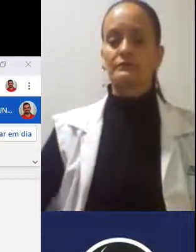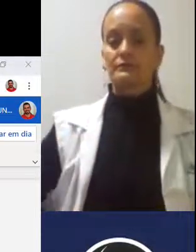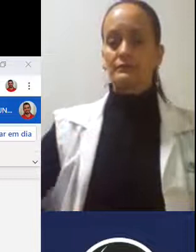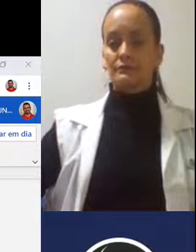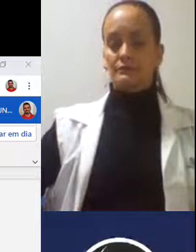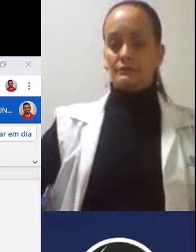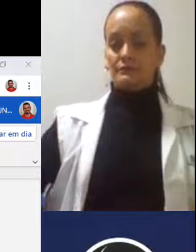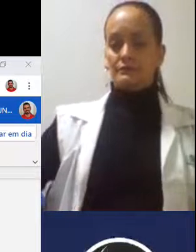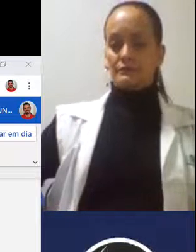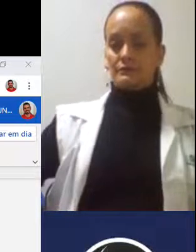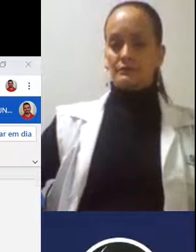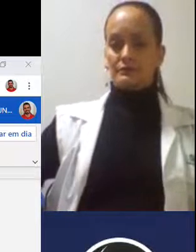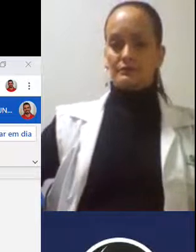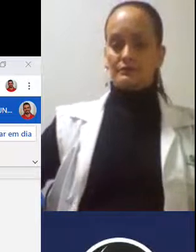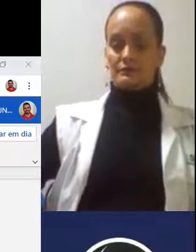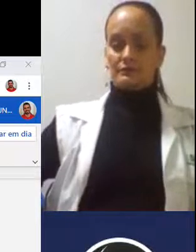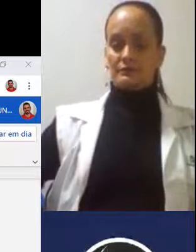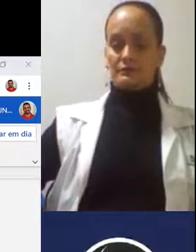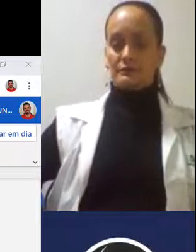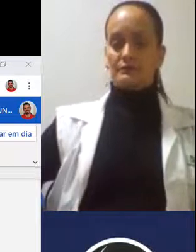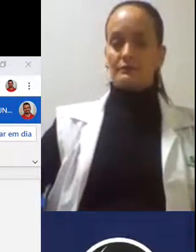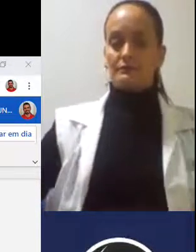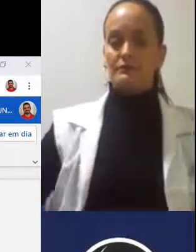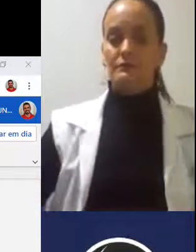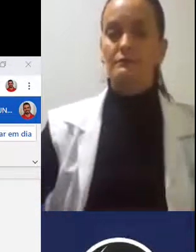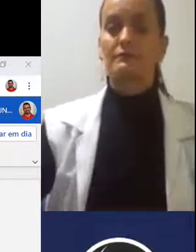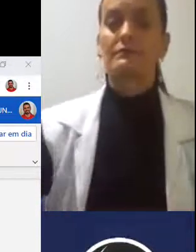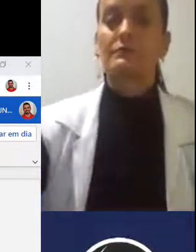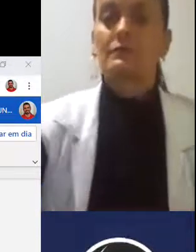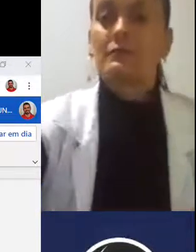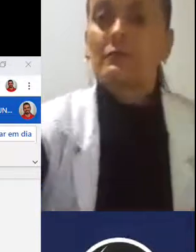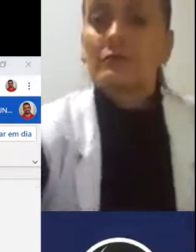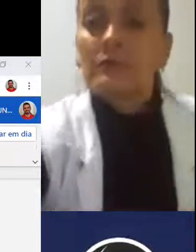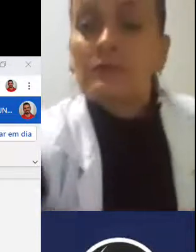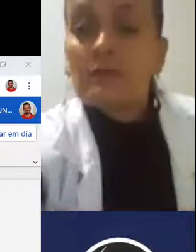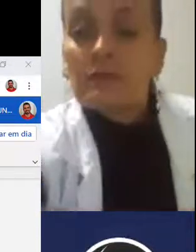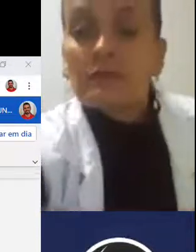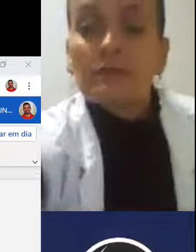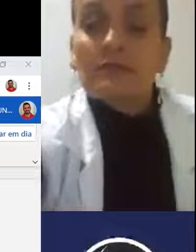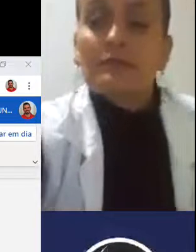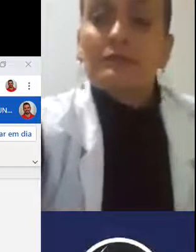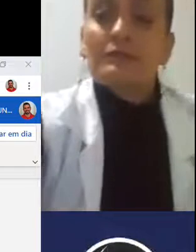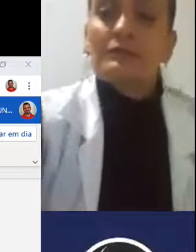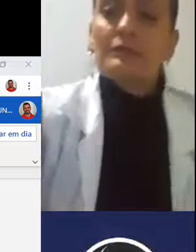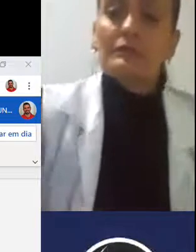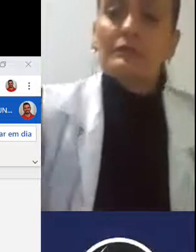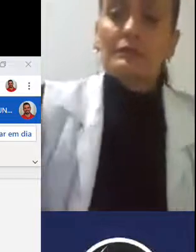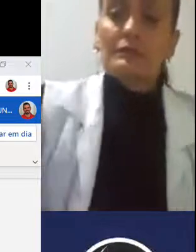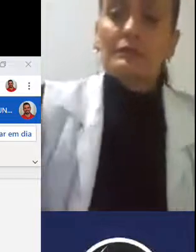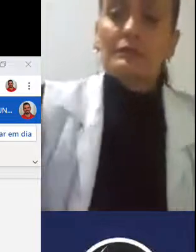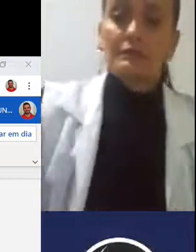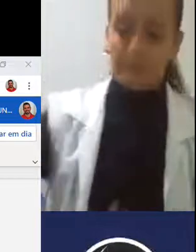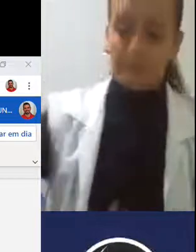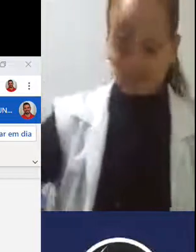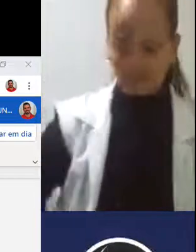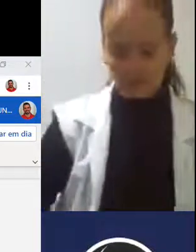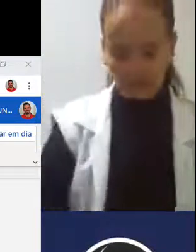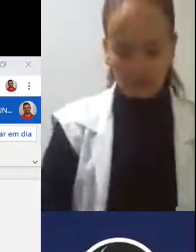esses resistores aqui em série, a resistência equivalente que a gente tem vai ser o que? A soma dessas resistências,